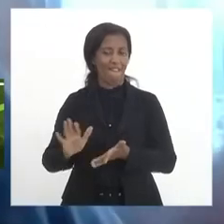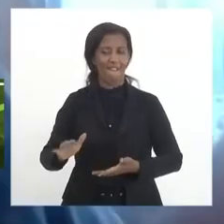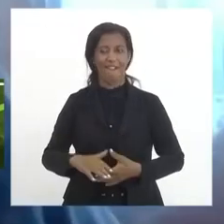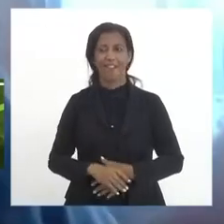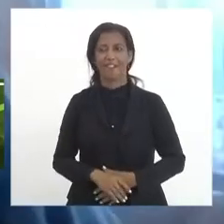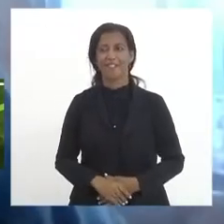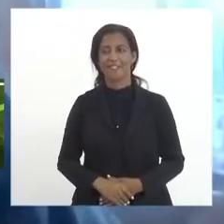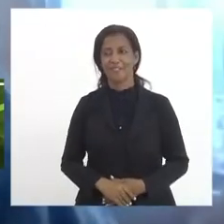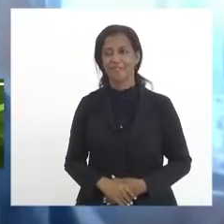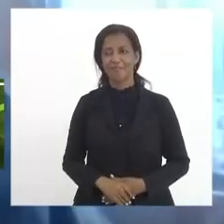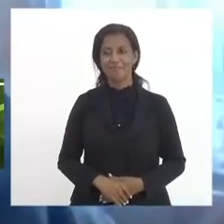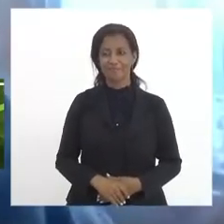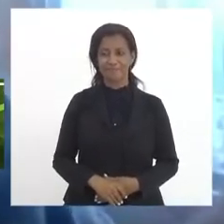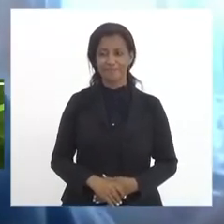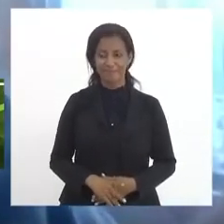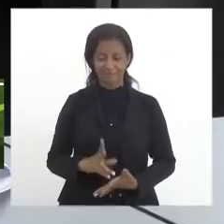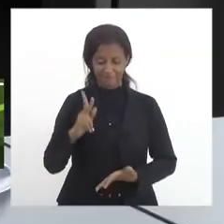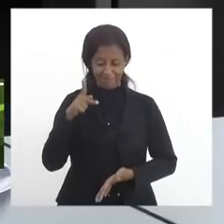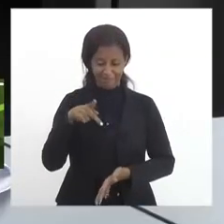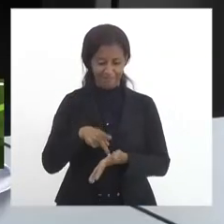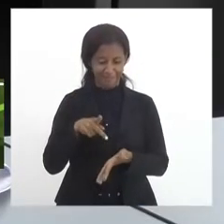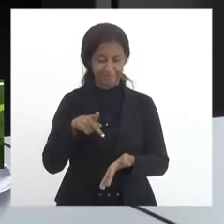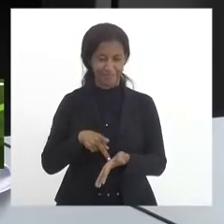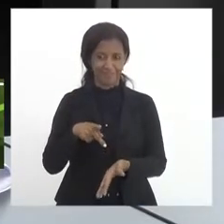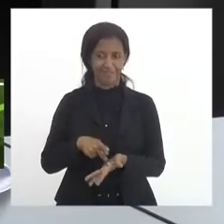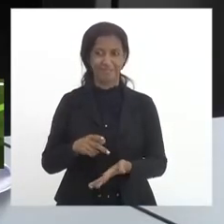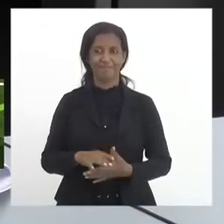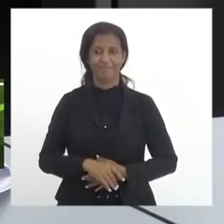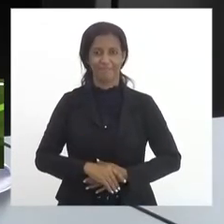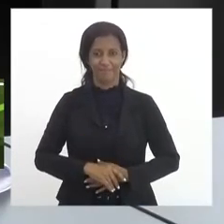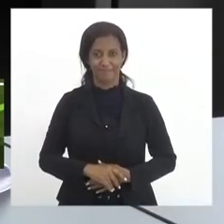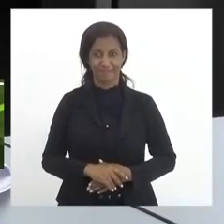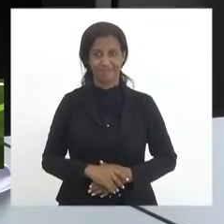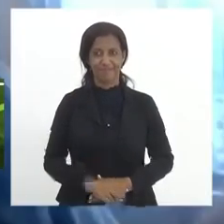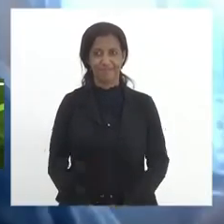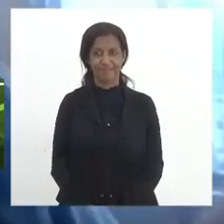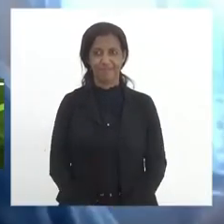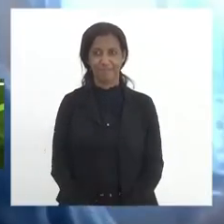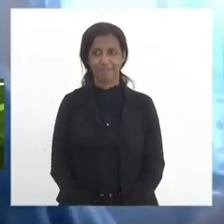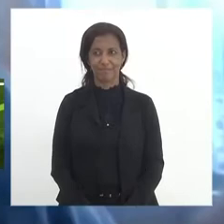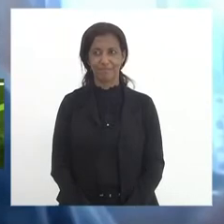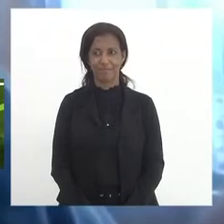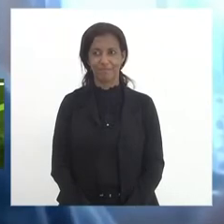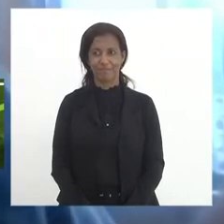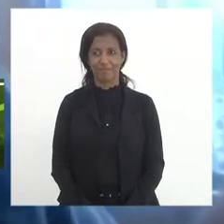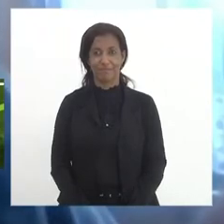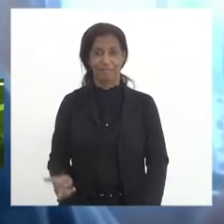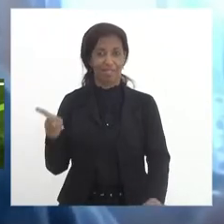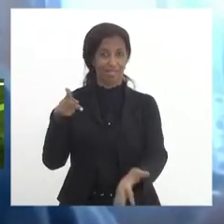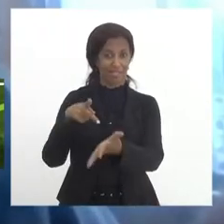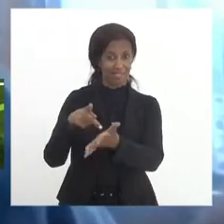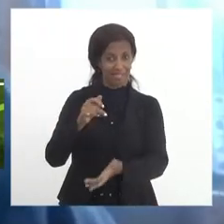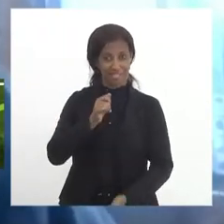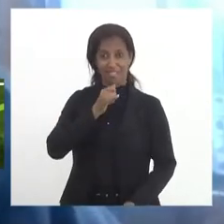triste. Foi triste, mas foi verdade. Foi verdade. A verdade é triste, Luiz Paulo.